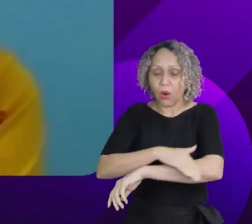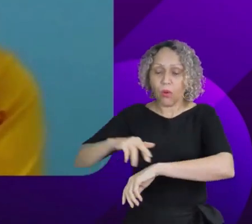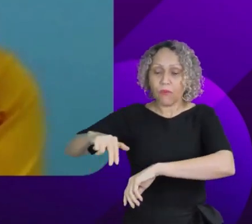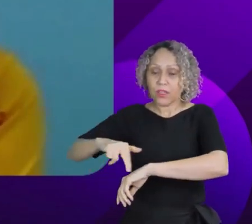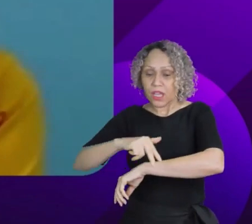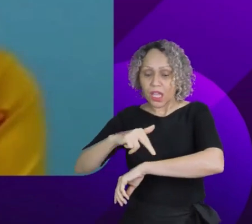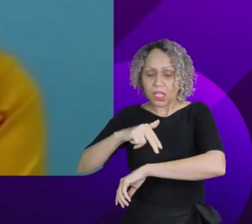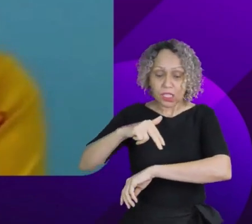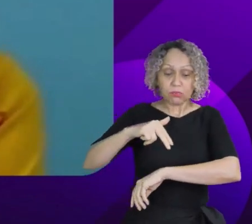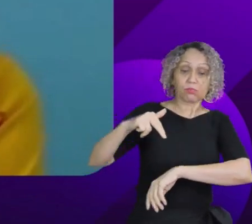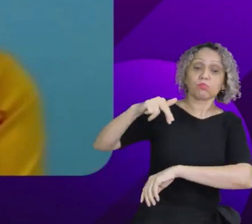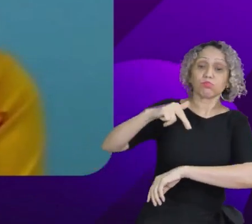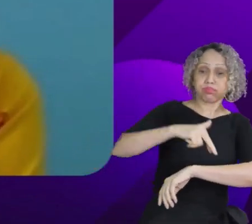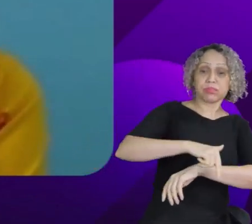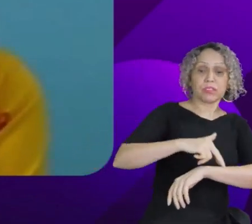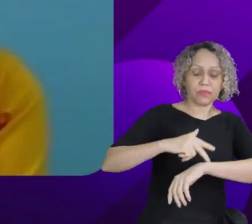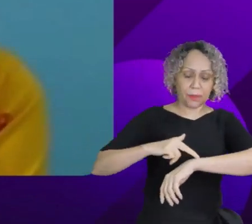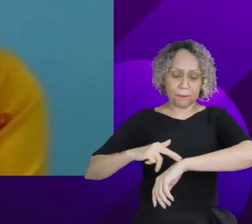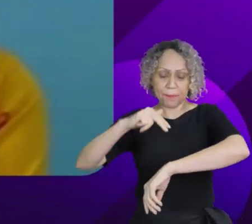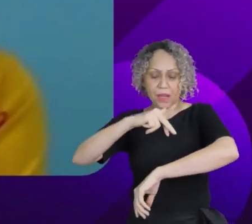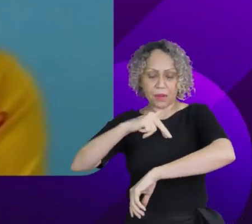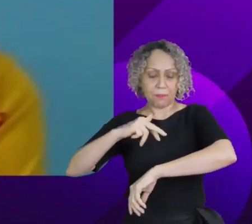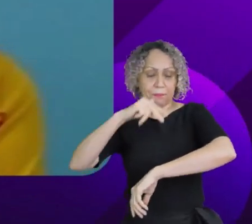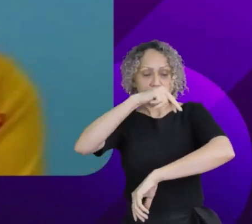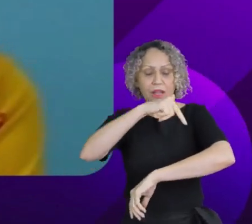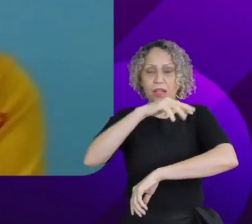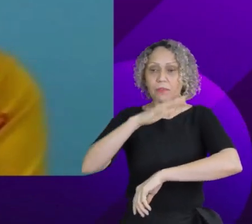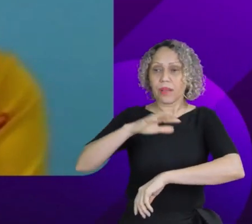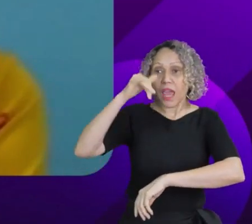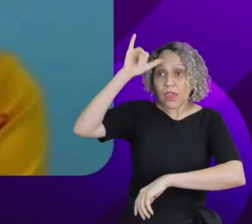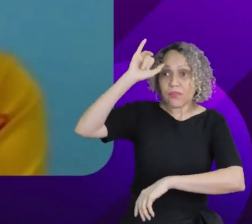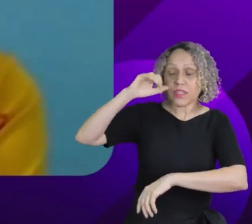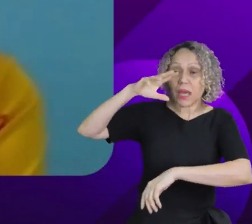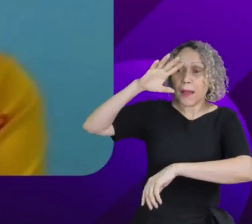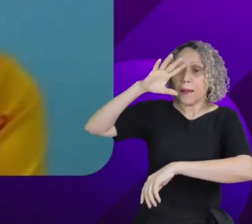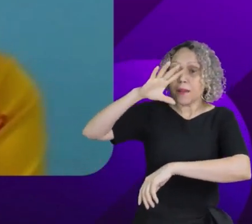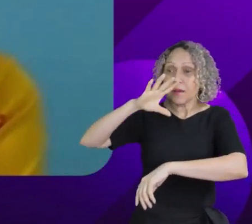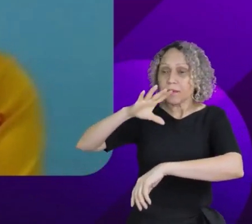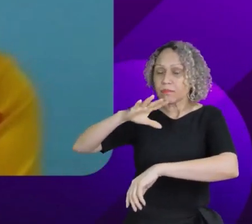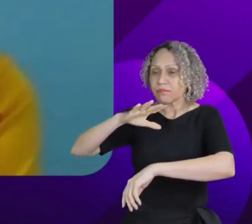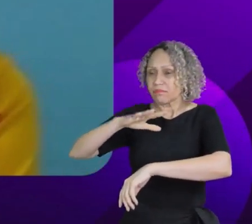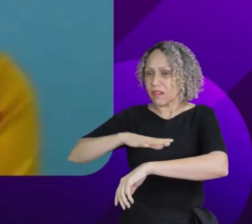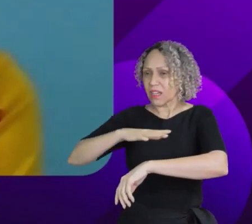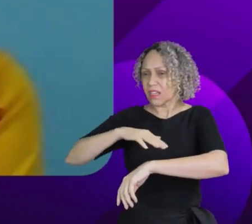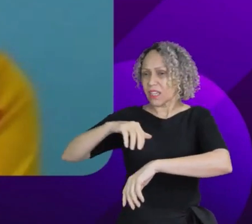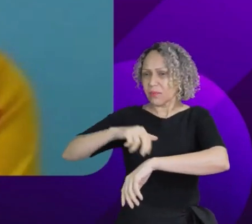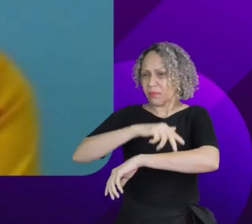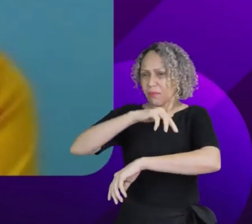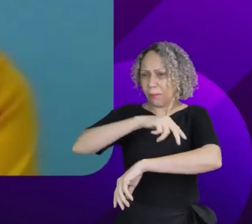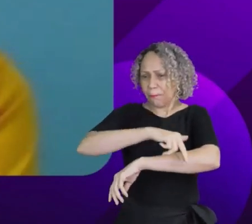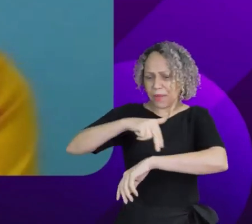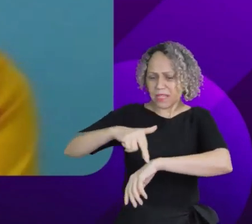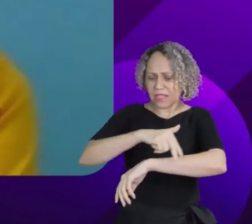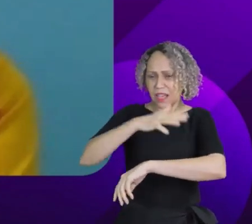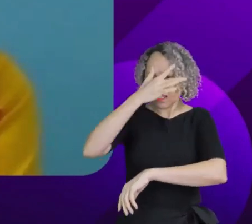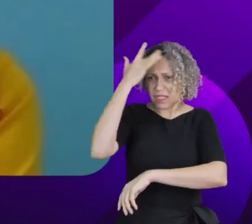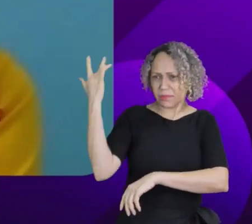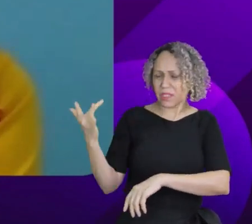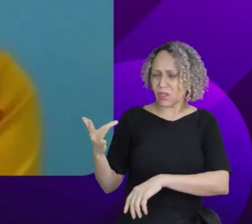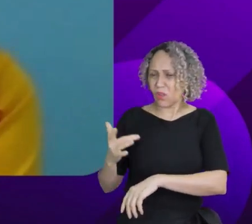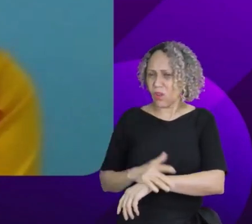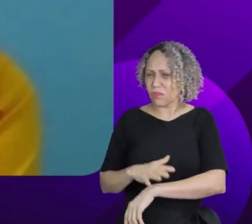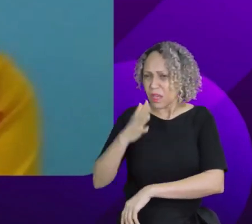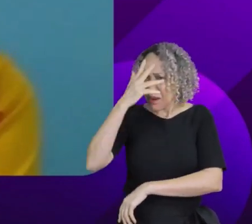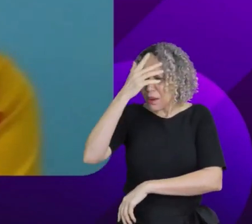União vem tendo, e a gente precisa avançar, né? Precisa avançar na construção de novas moradias para atender essa demanda que ficou